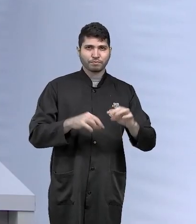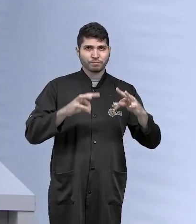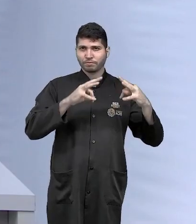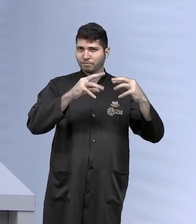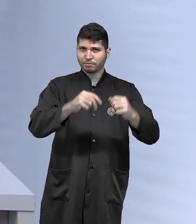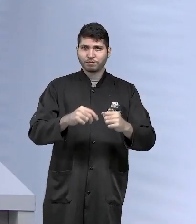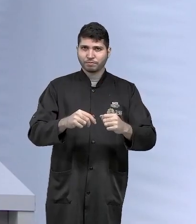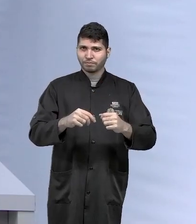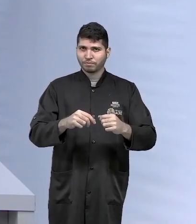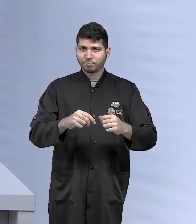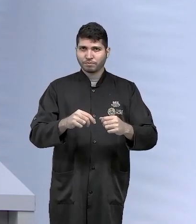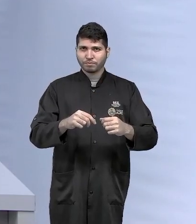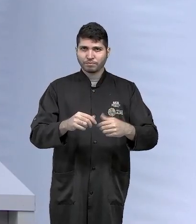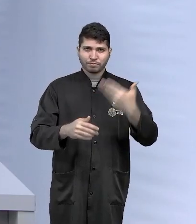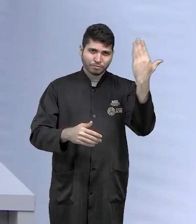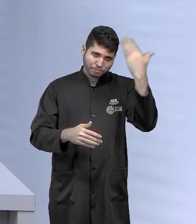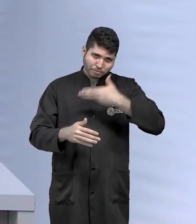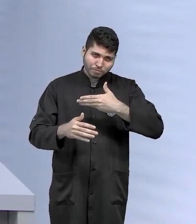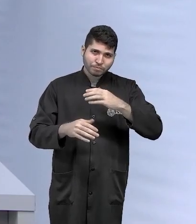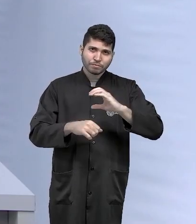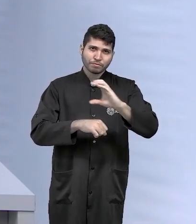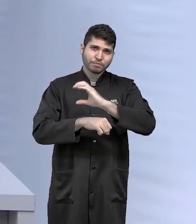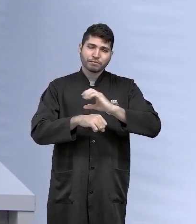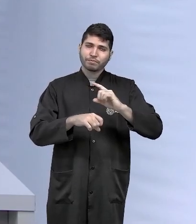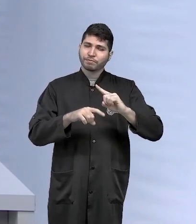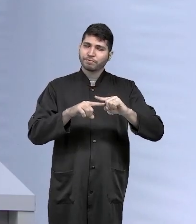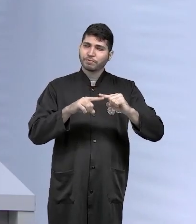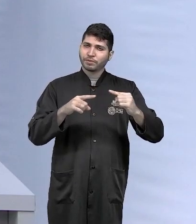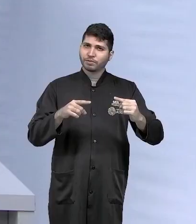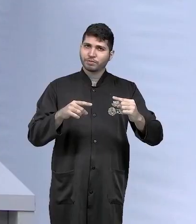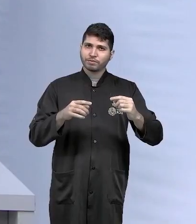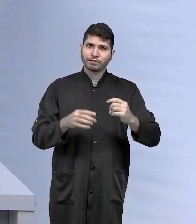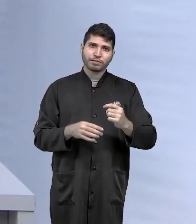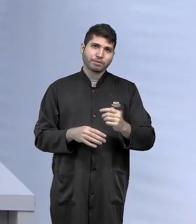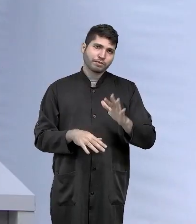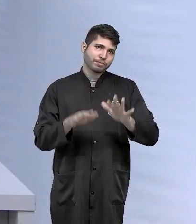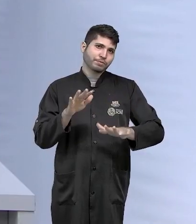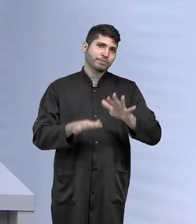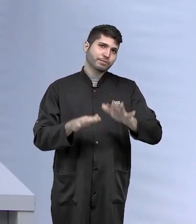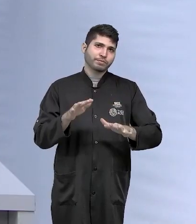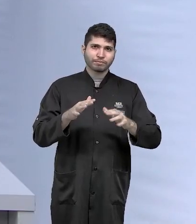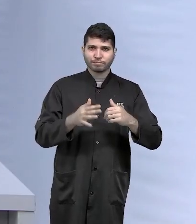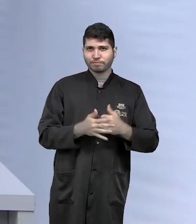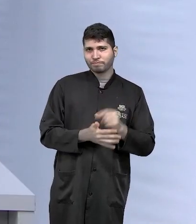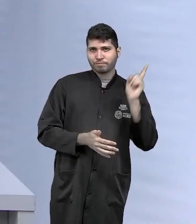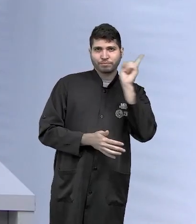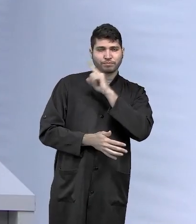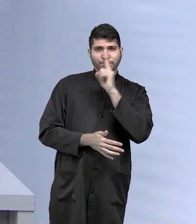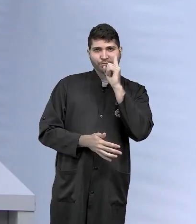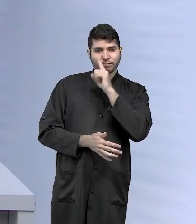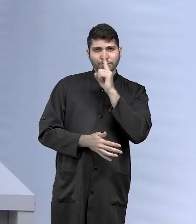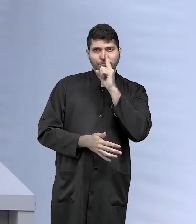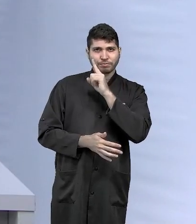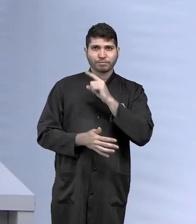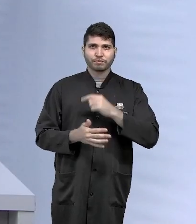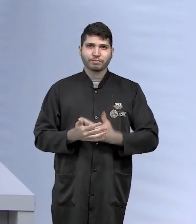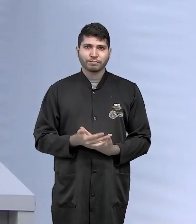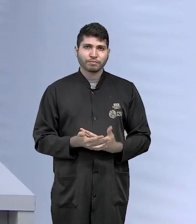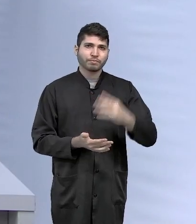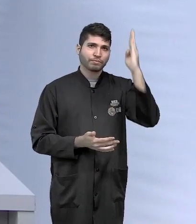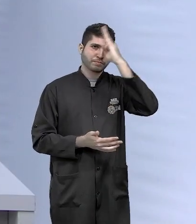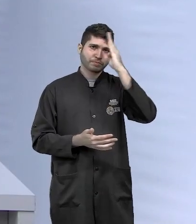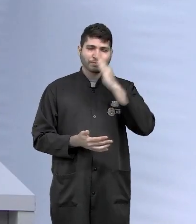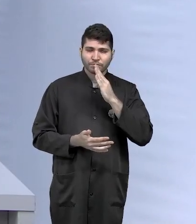na Constituição, mas nem sempre é cumprida. E o nosso país é um país muito grande. O Brasil tem 5 regiões, segundo o